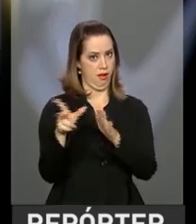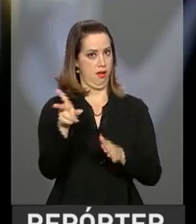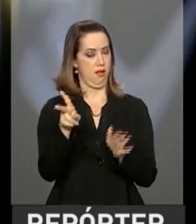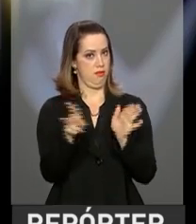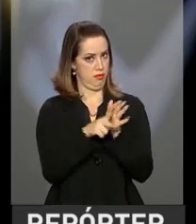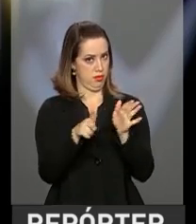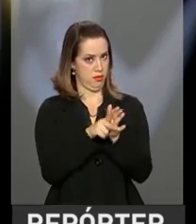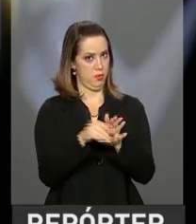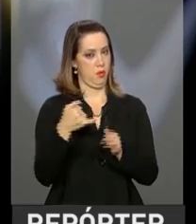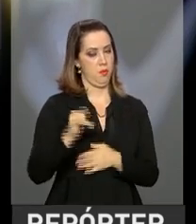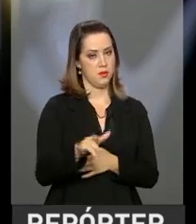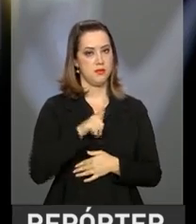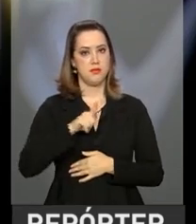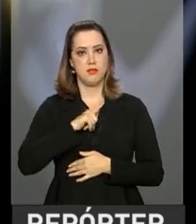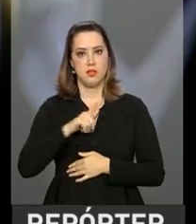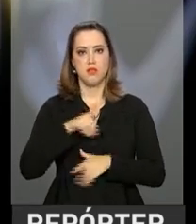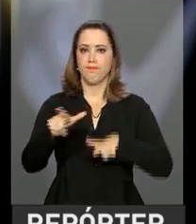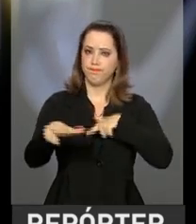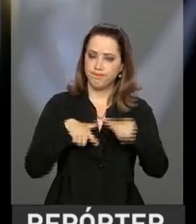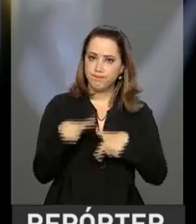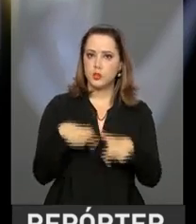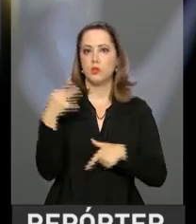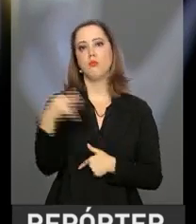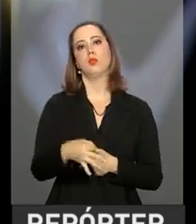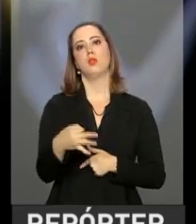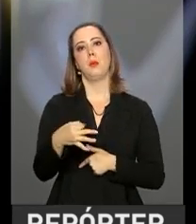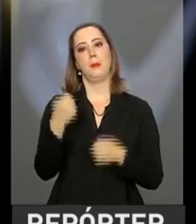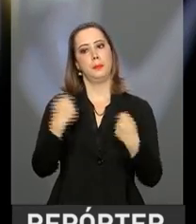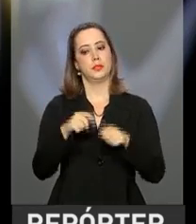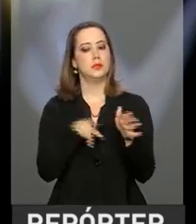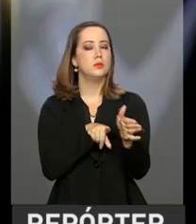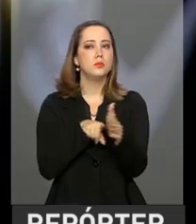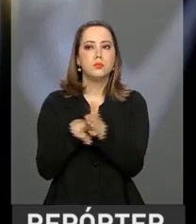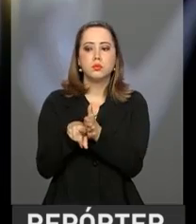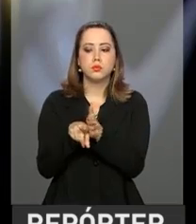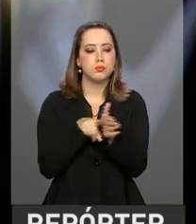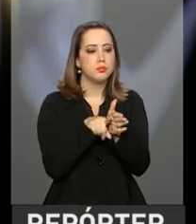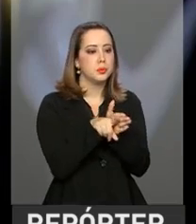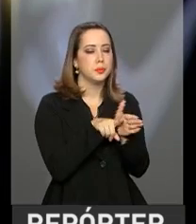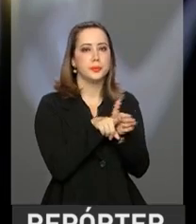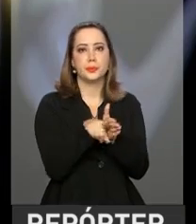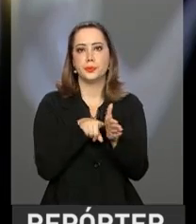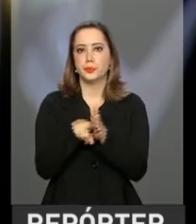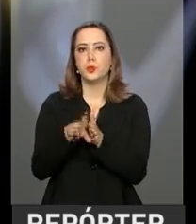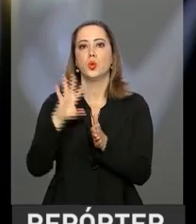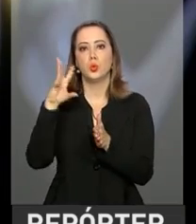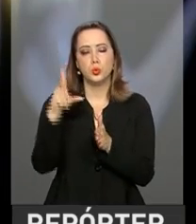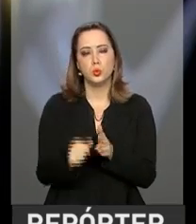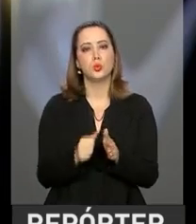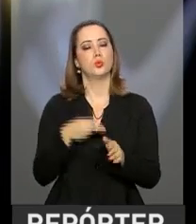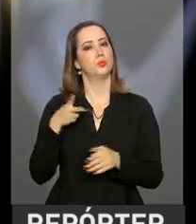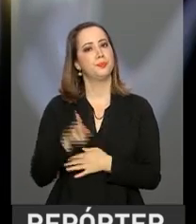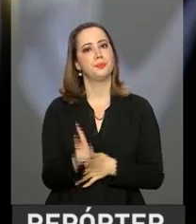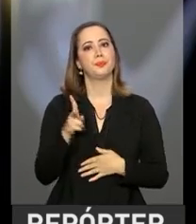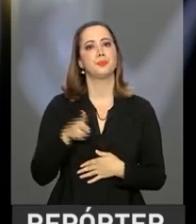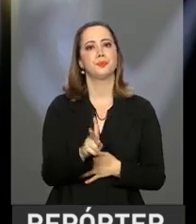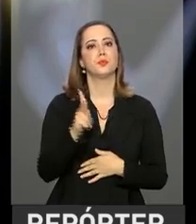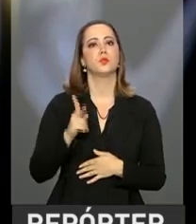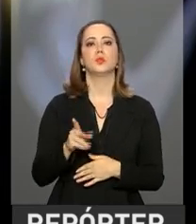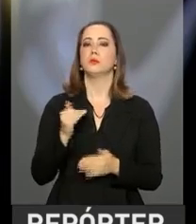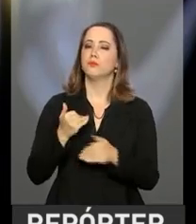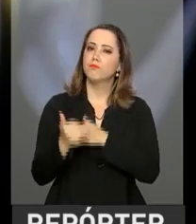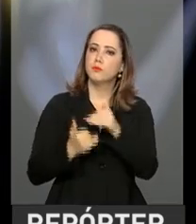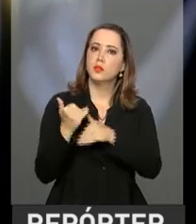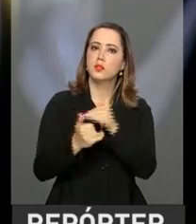têm emprego ou não t emprego tudo isso vai ser cruzado começa a ser agora montado e cruzado permanentemente vai ser um processo